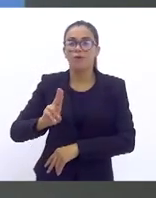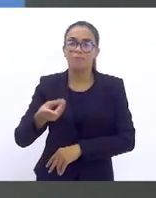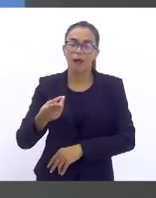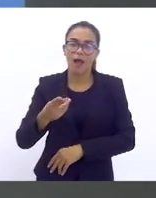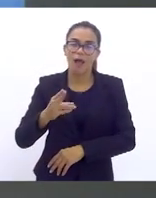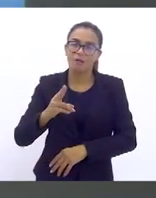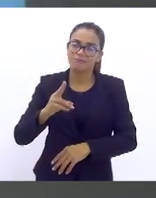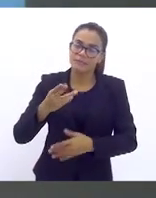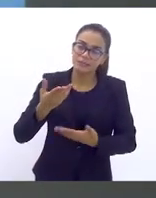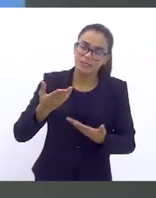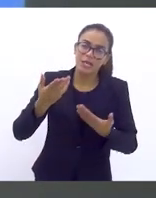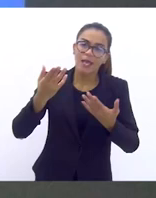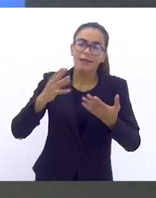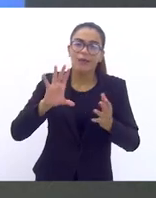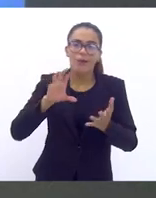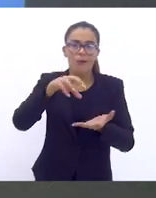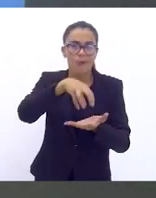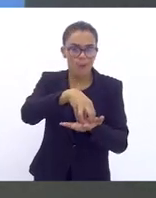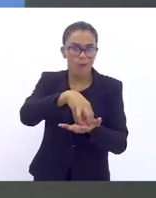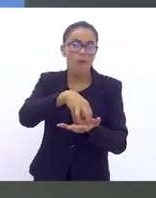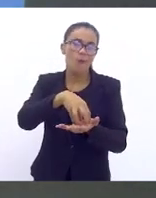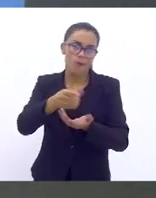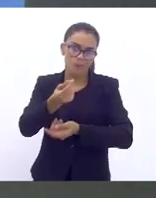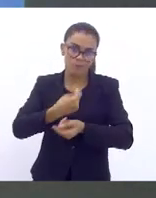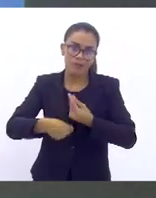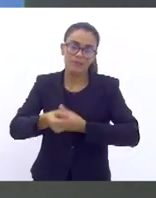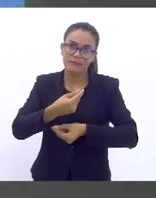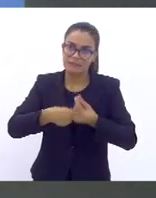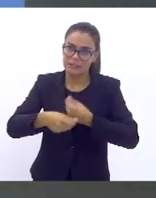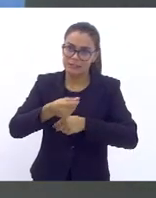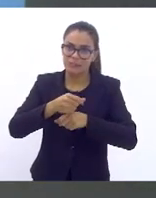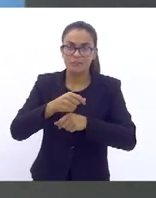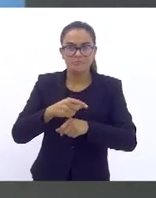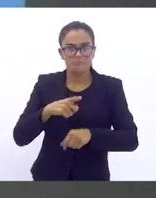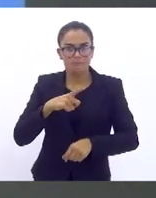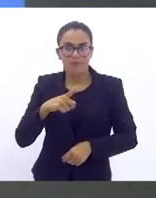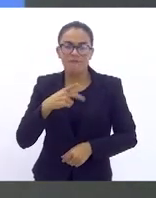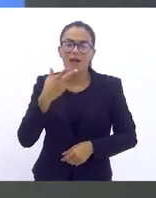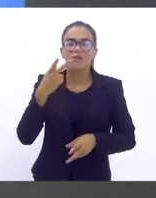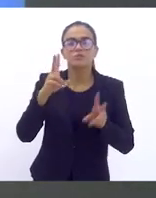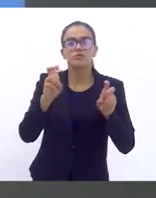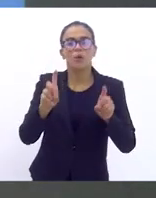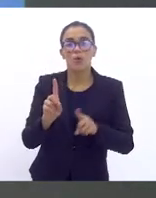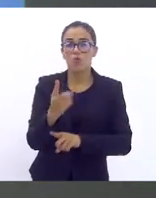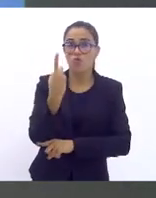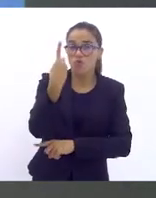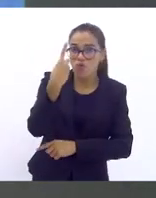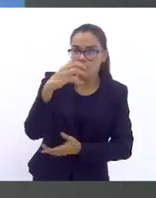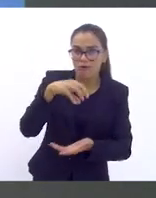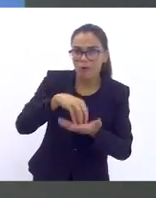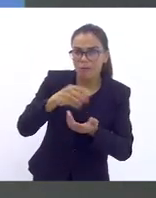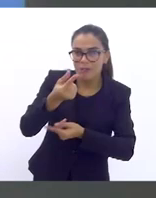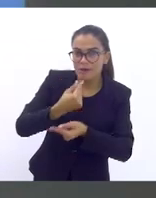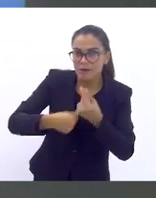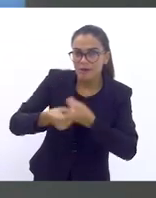econômicos E aí complexo econômico ele é bastante alargado né quando a gente fala de um complexo econômico são diversos setores da